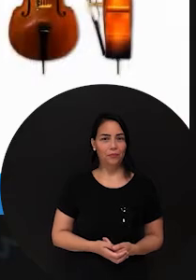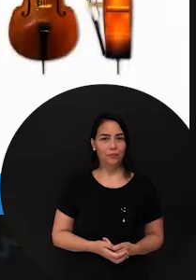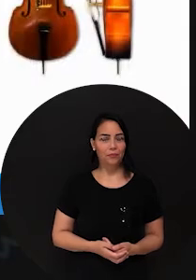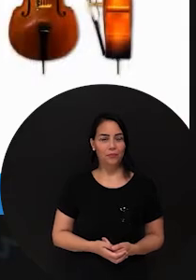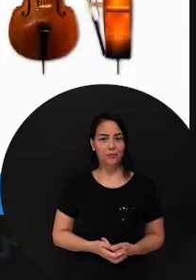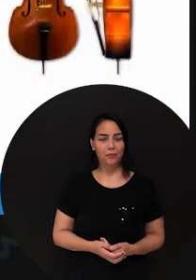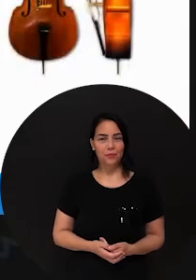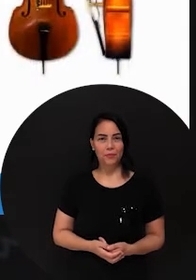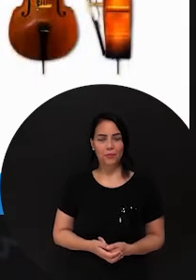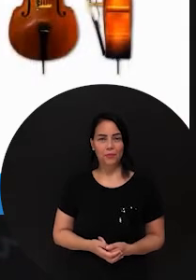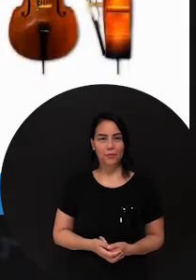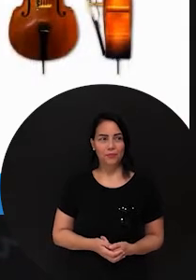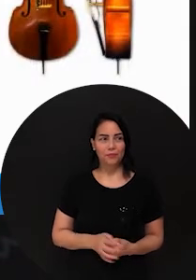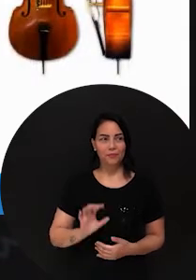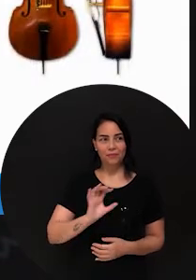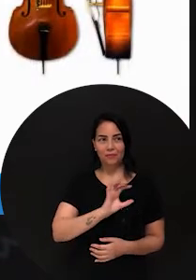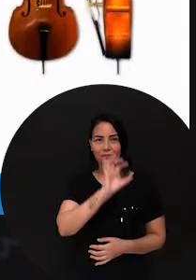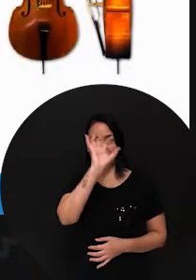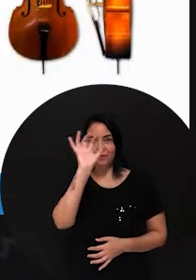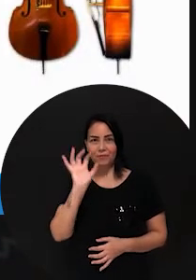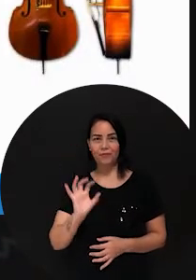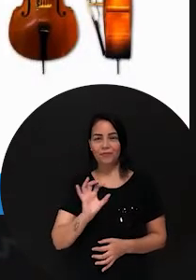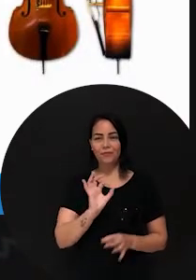Voltou. Aê.